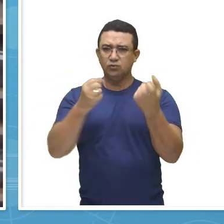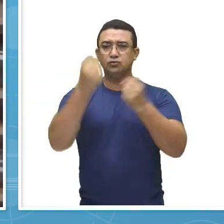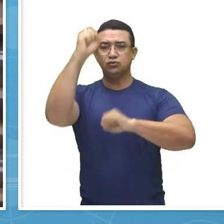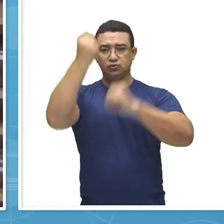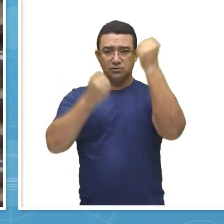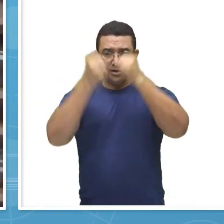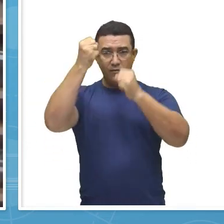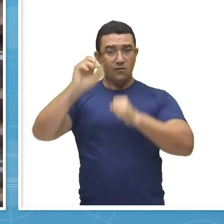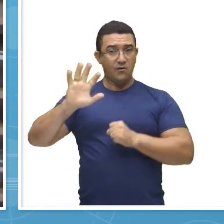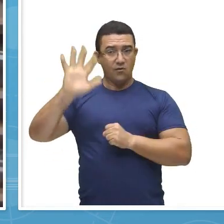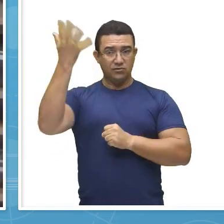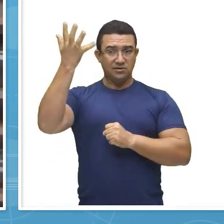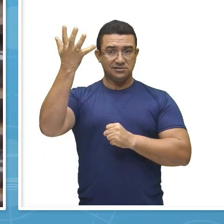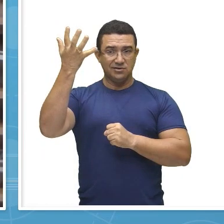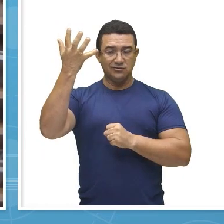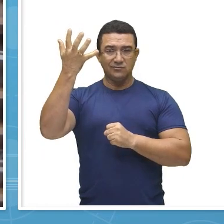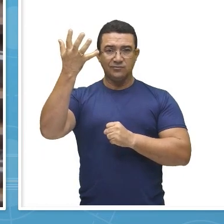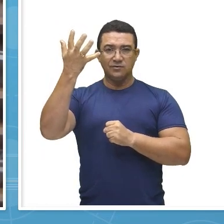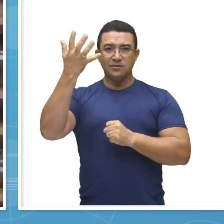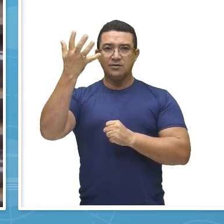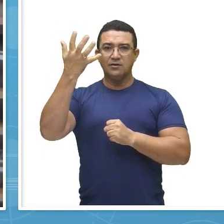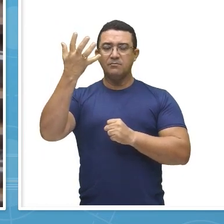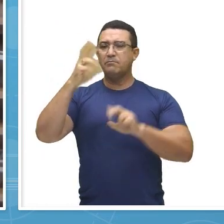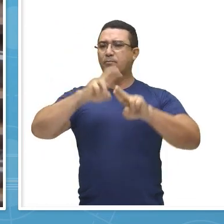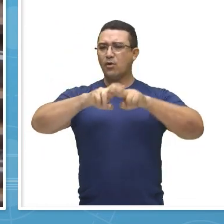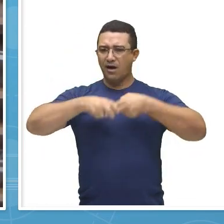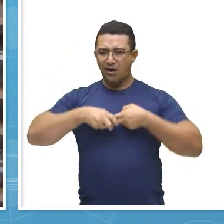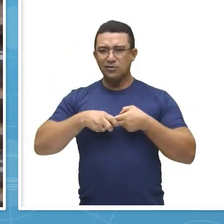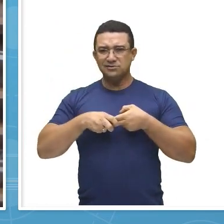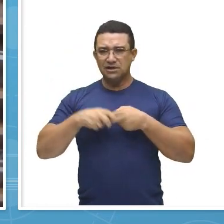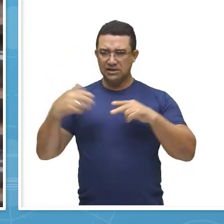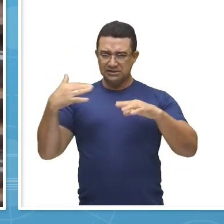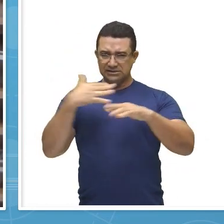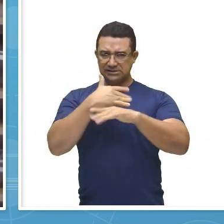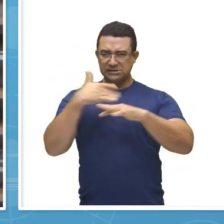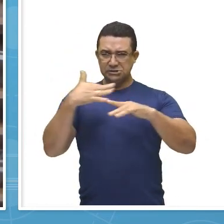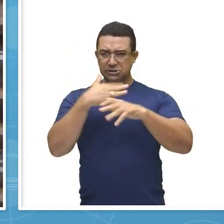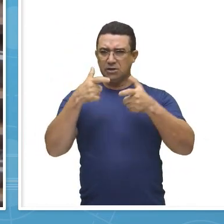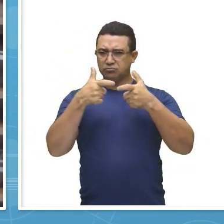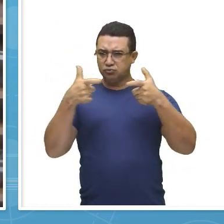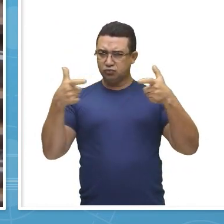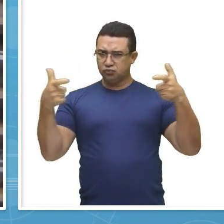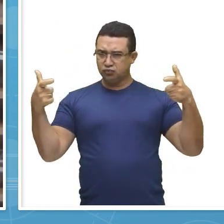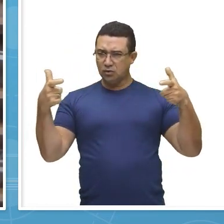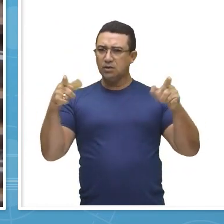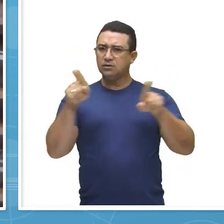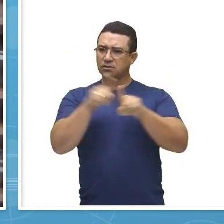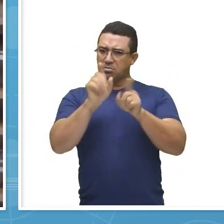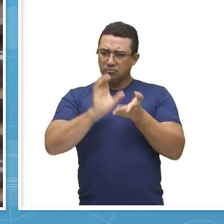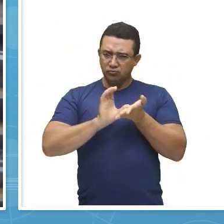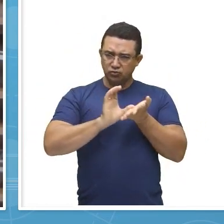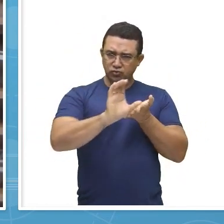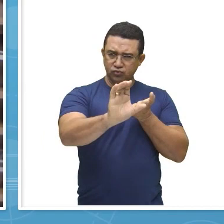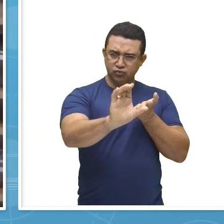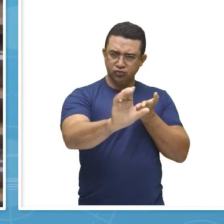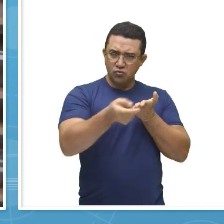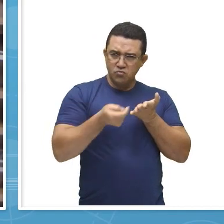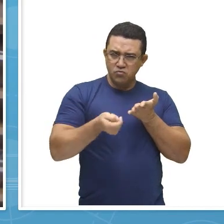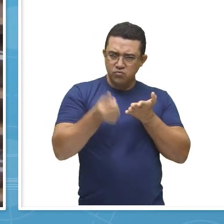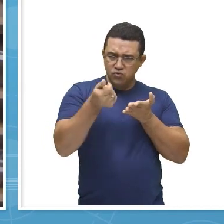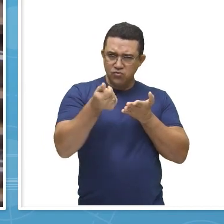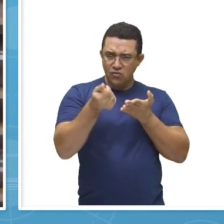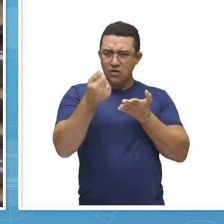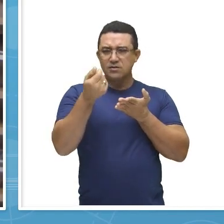vai acontecer em decorrência desse crescimento da cidade, desse investimento na indústria, vai se deixar um pouquinho a vida